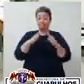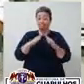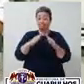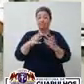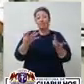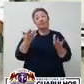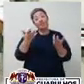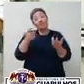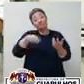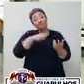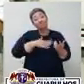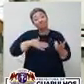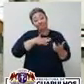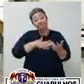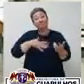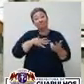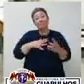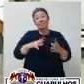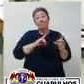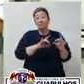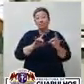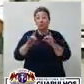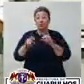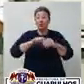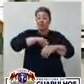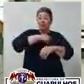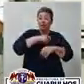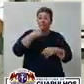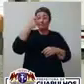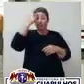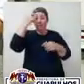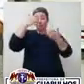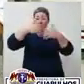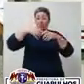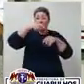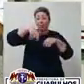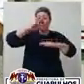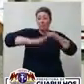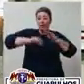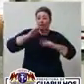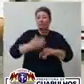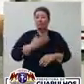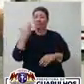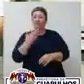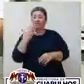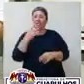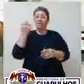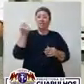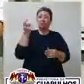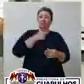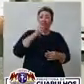Gerar Renda em Casa. Espero que tenham gostado. todas as receitas foram pensadas em vocês, receitas práticas,